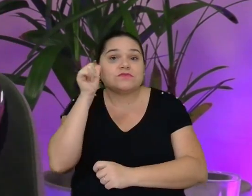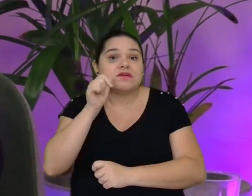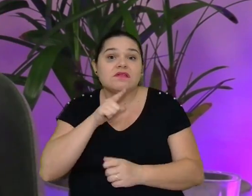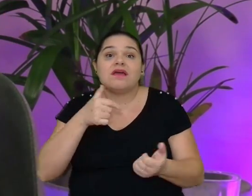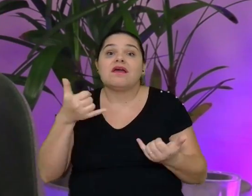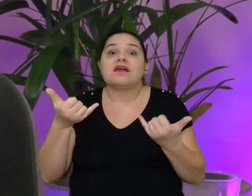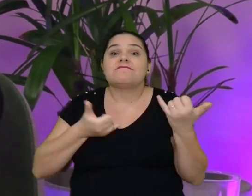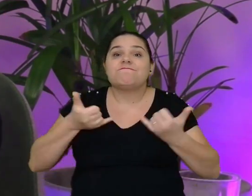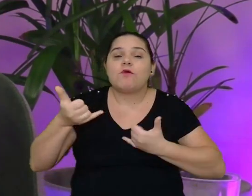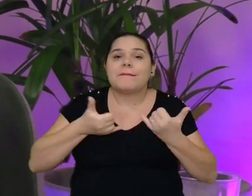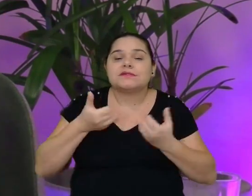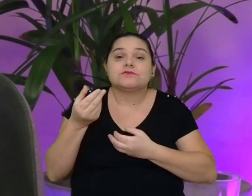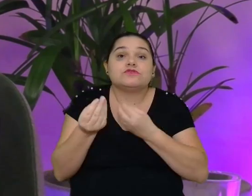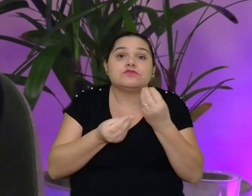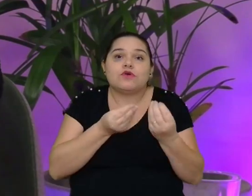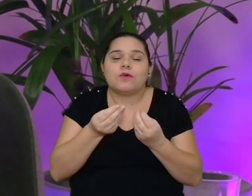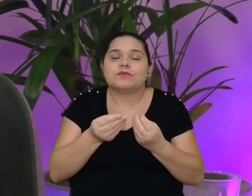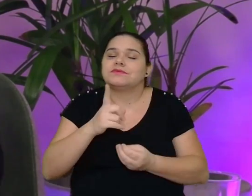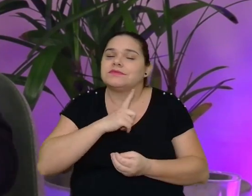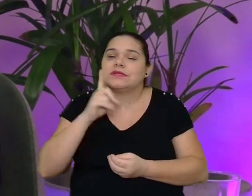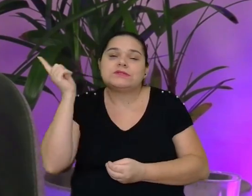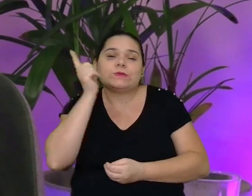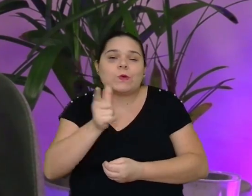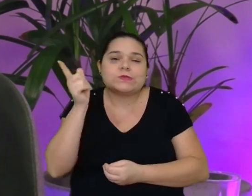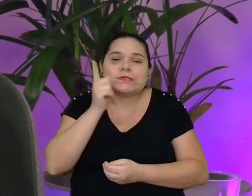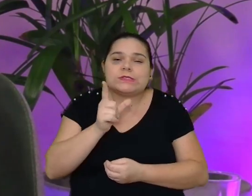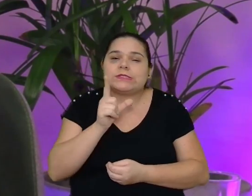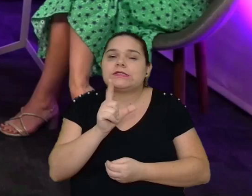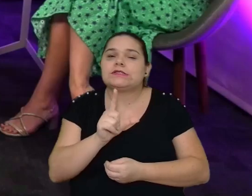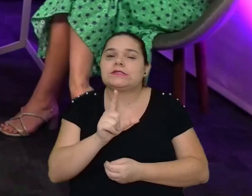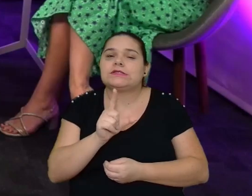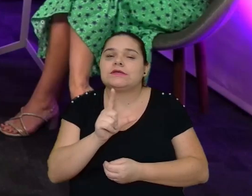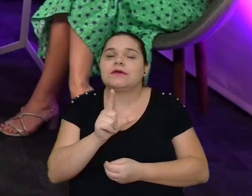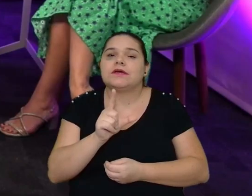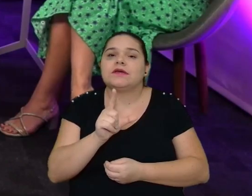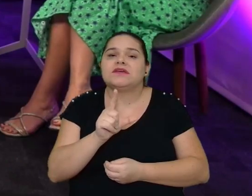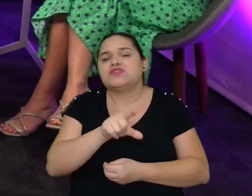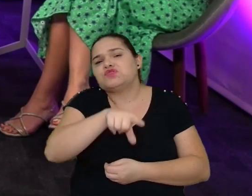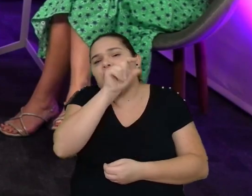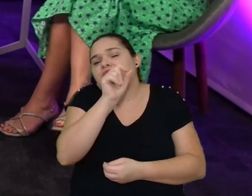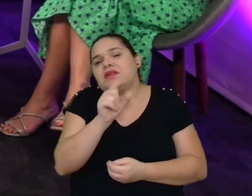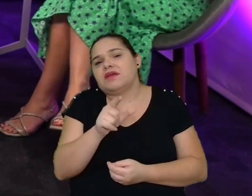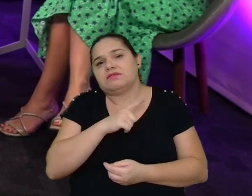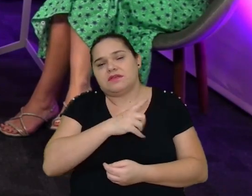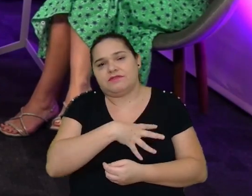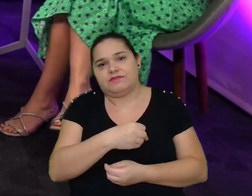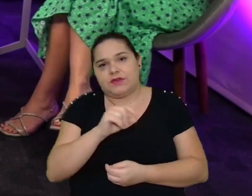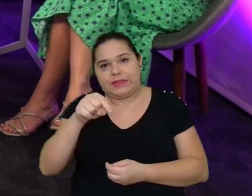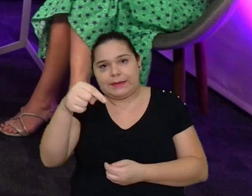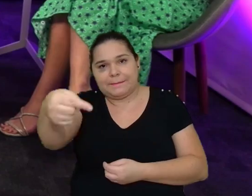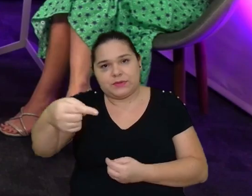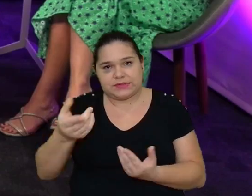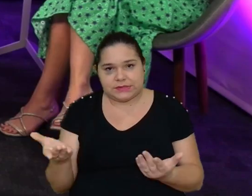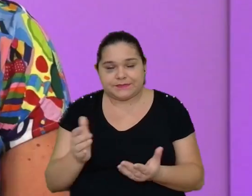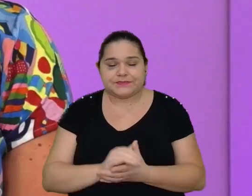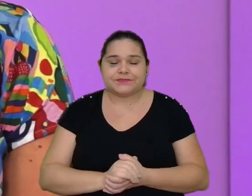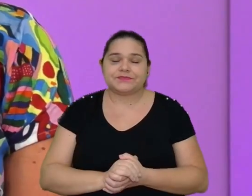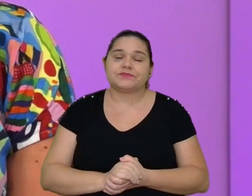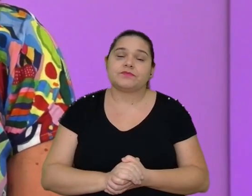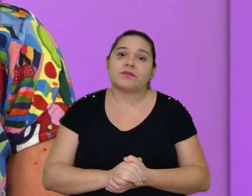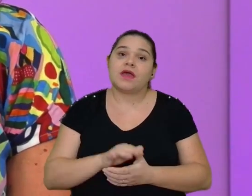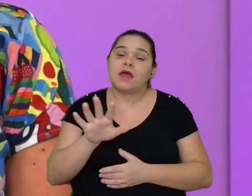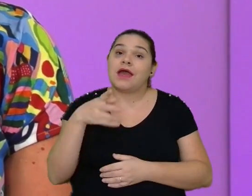vez mais ter filhos mais tarde ou decidir ter filhos mais tarde? Bom, eu costumo dizer que falar sobre preservação